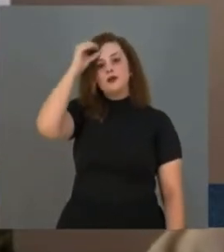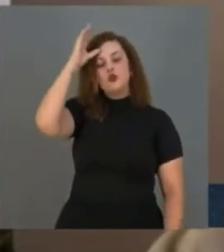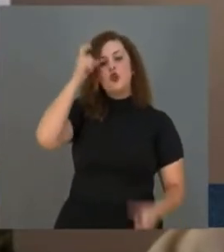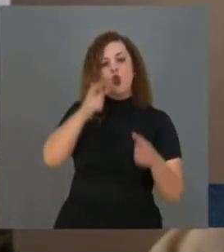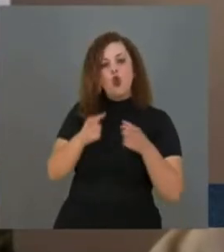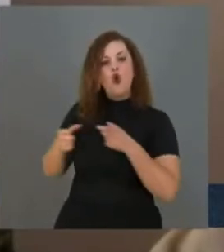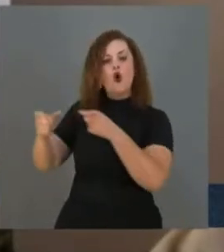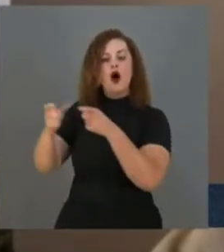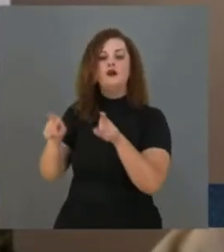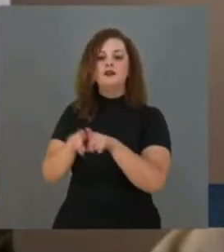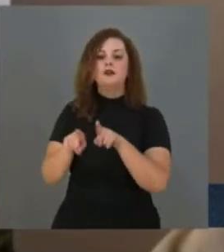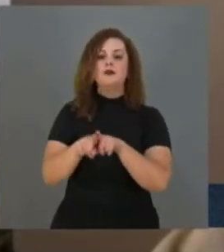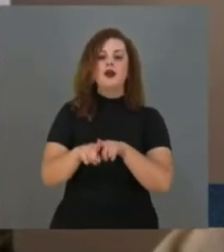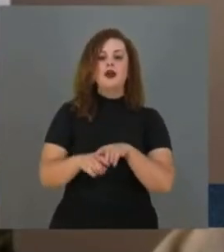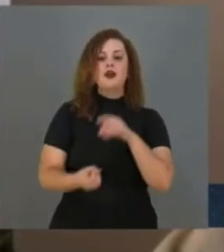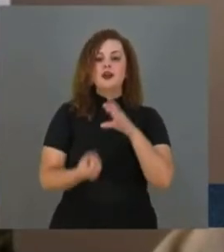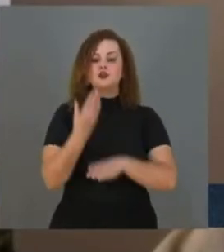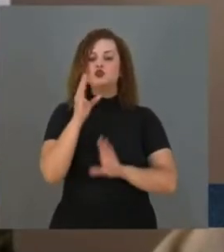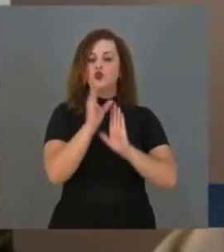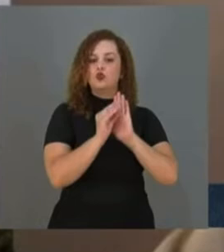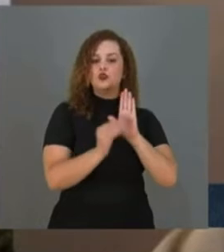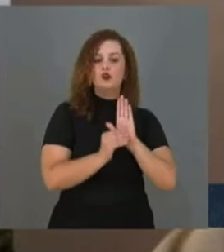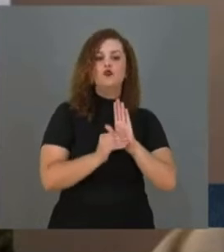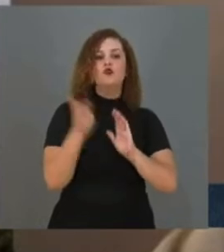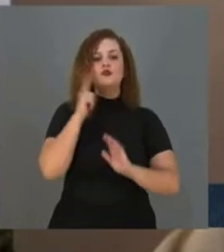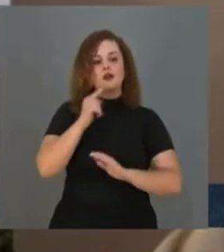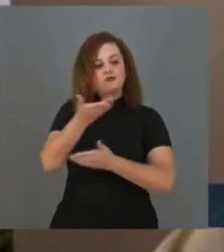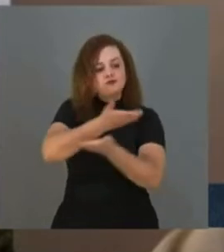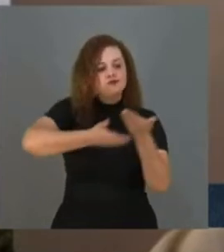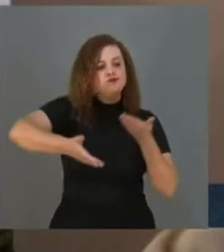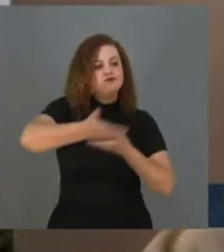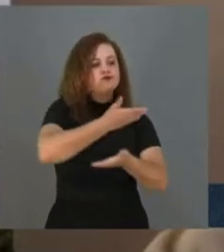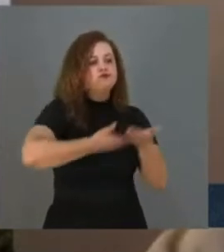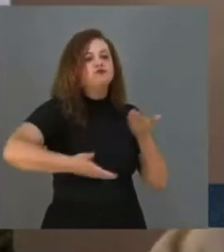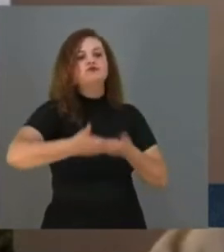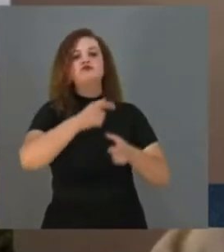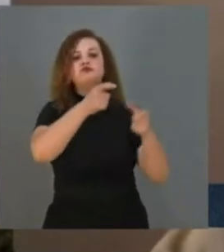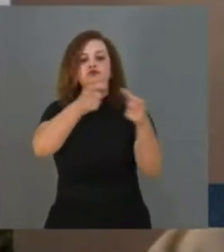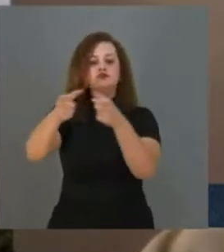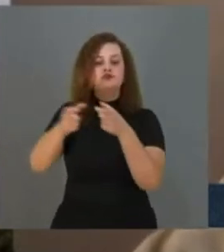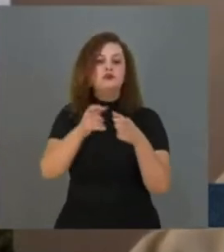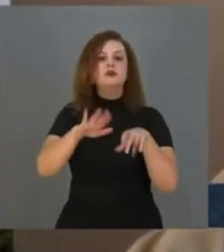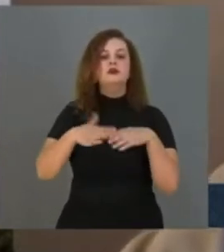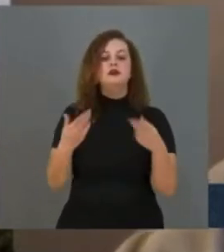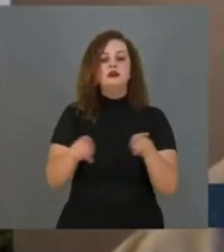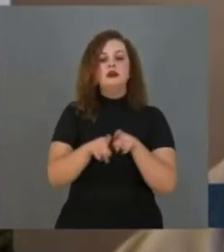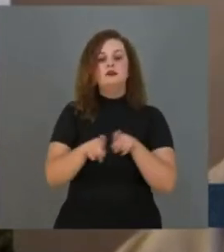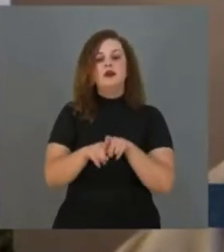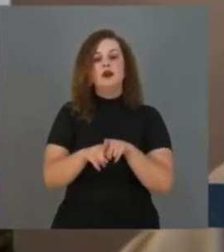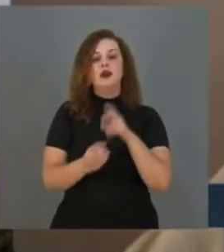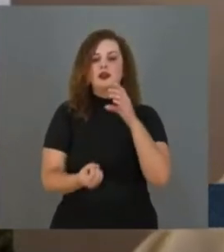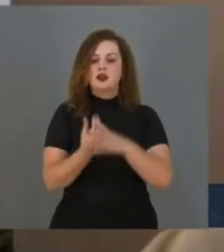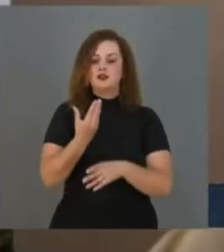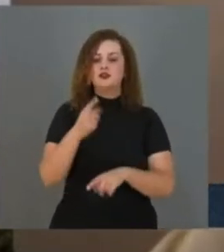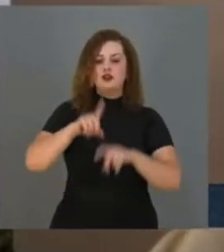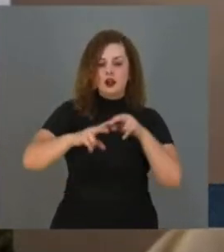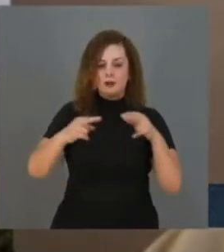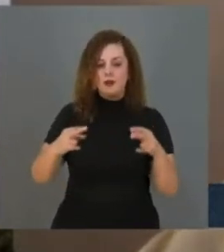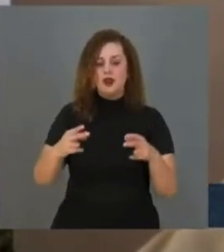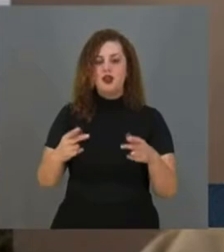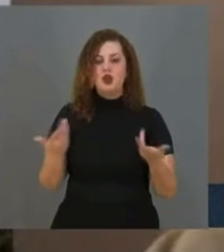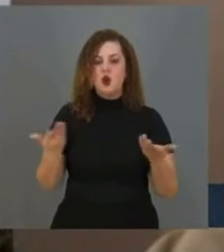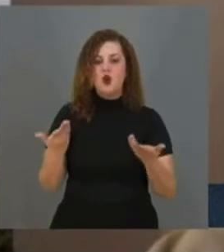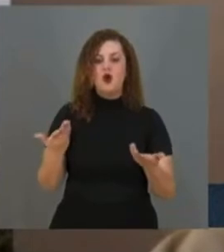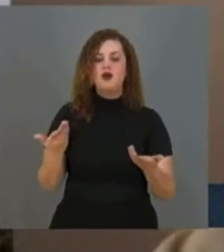de conteúdo que dialogue com comunidades educacionais diversas, elementos que a produção de currículos massificados e pasteurizados não